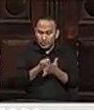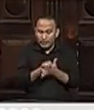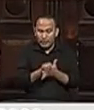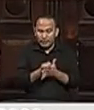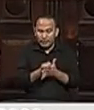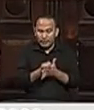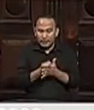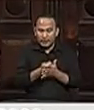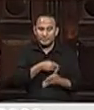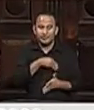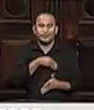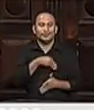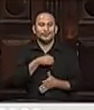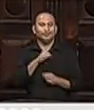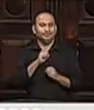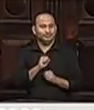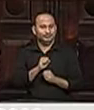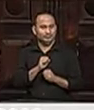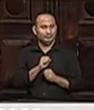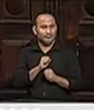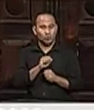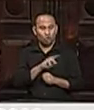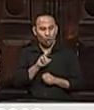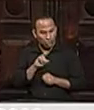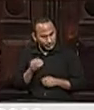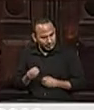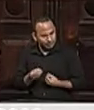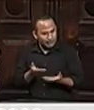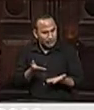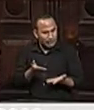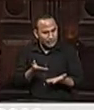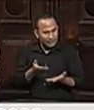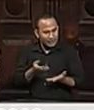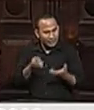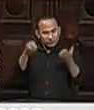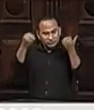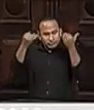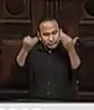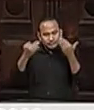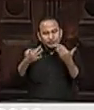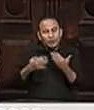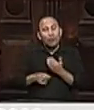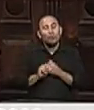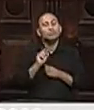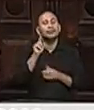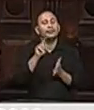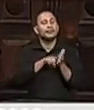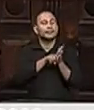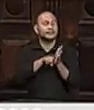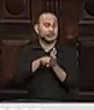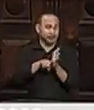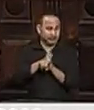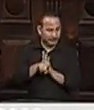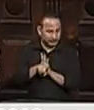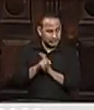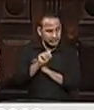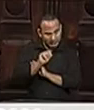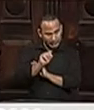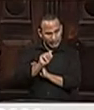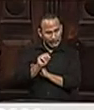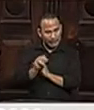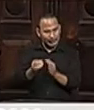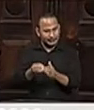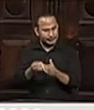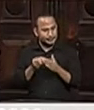desse ministro que ele dê nome aos bois, que ele coloque com franqueza o que ele investigou e que solicite que